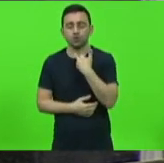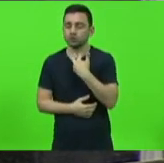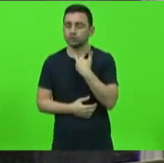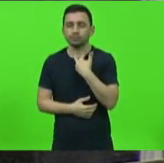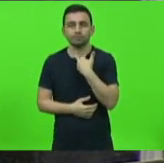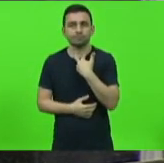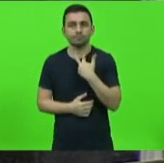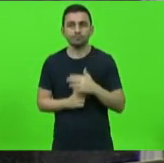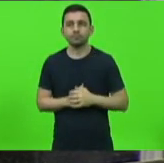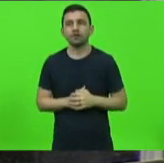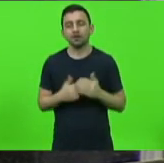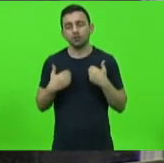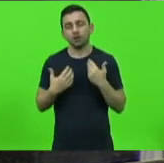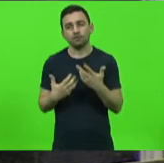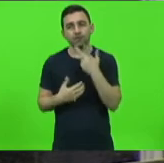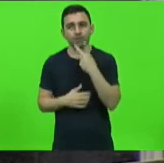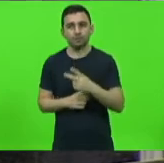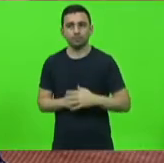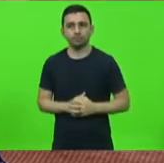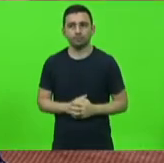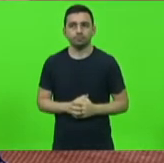É isso que eu queria colocar, senhor presidente.